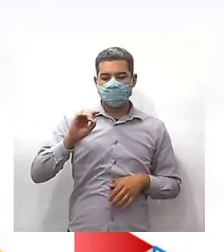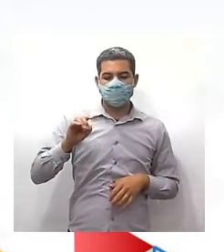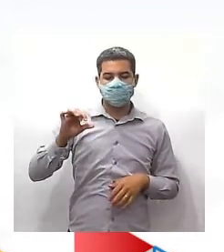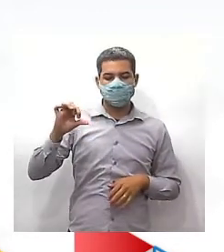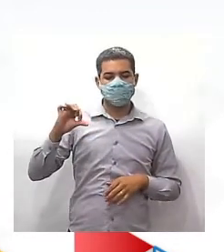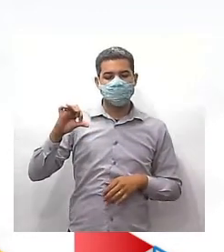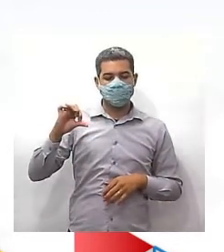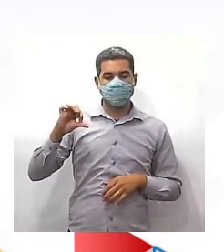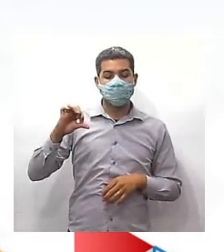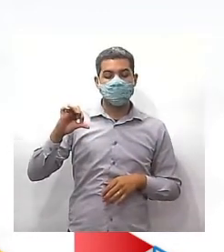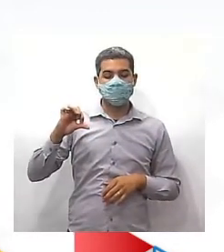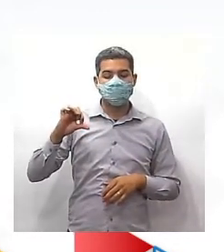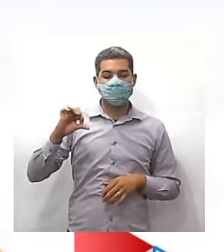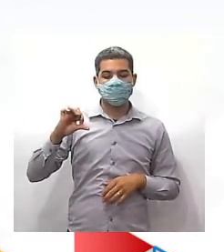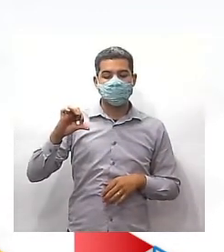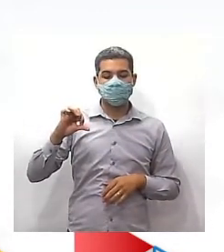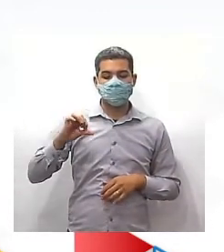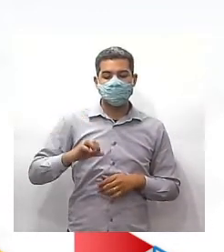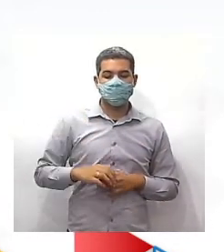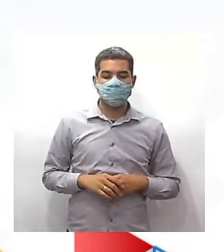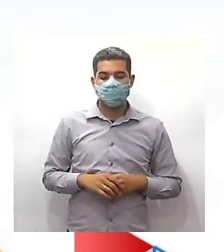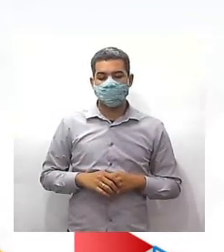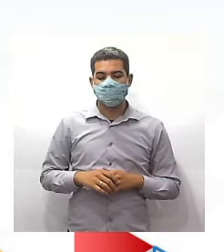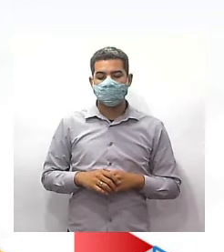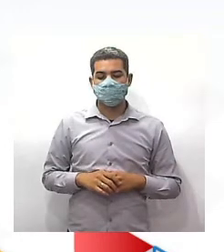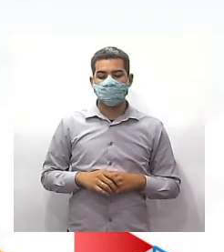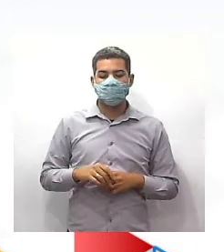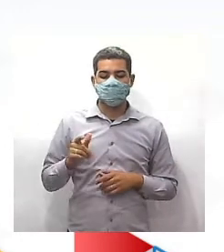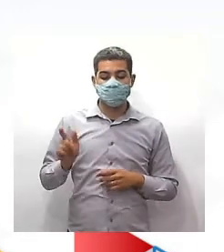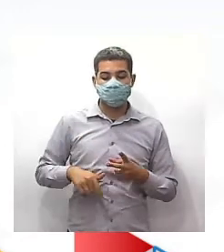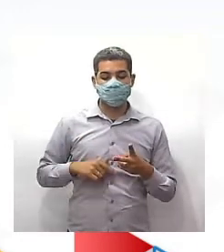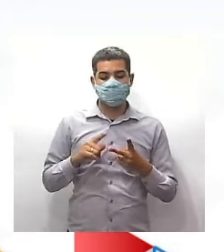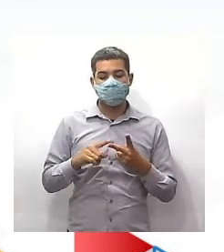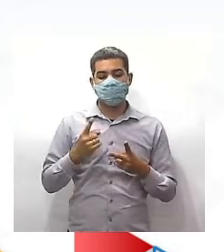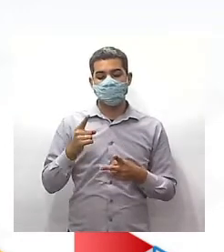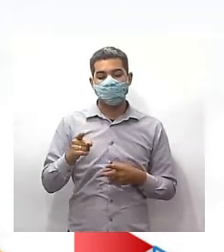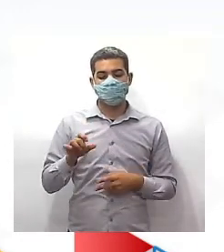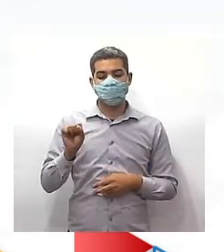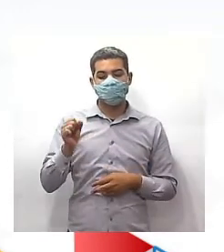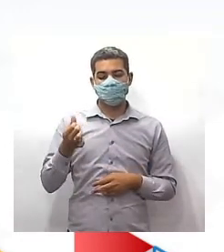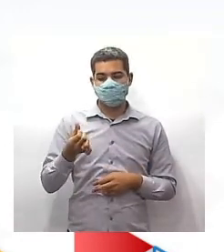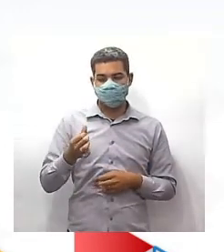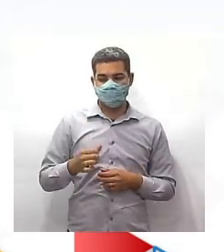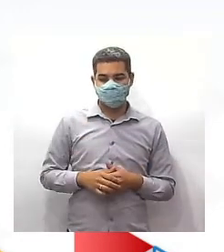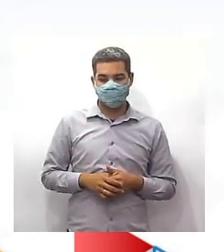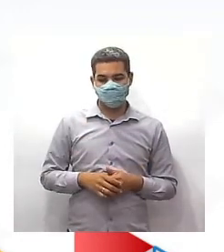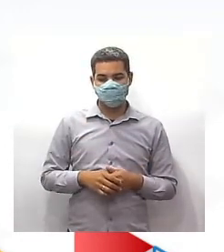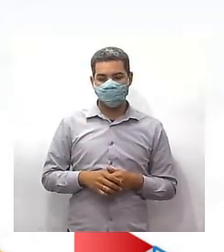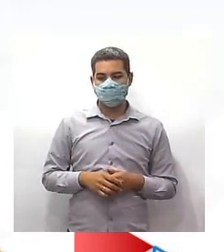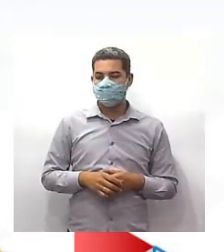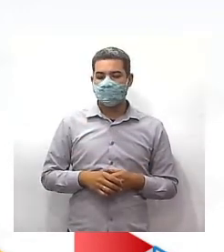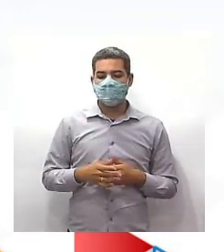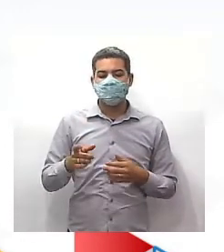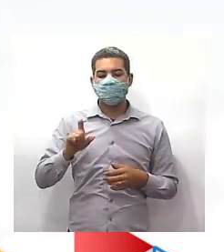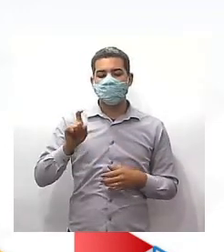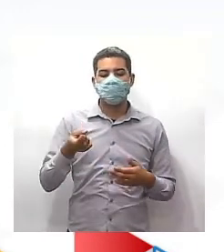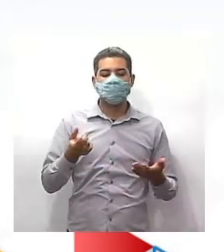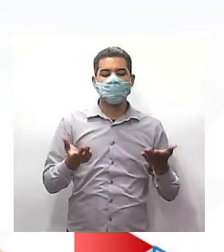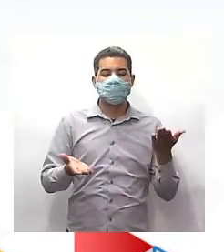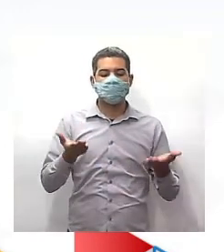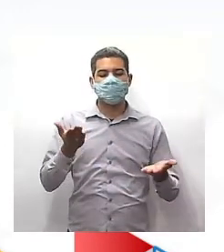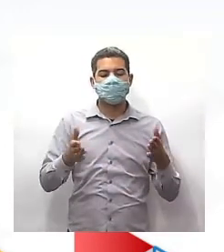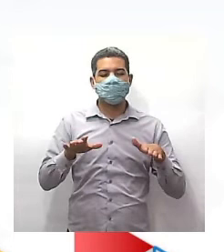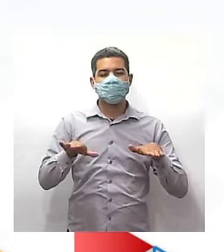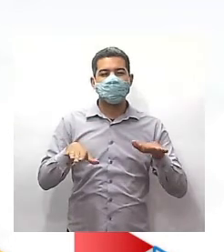de 1,86, a partir dos dados obtidos aí. Bom, ele quer a taxa média, então eu